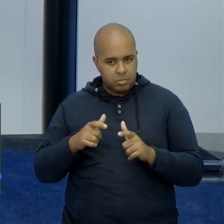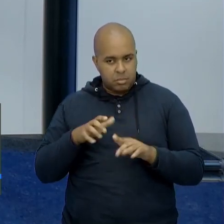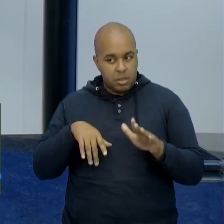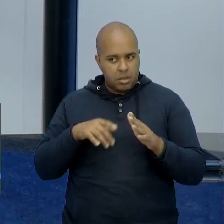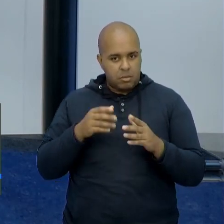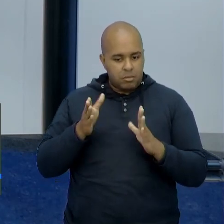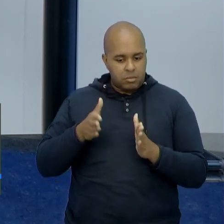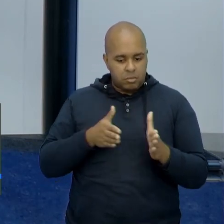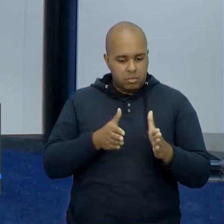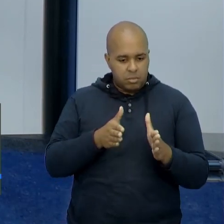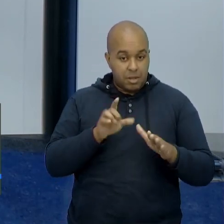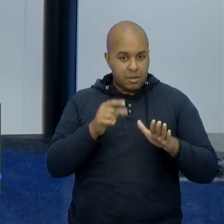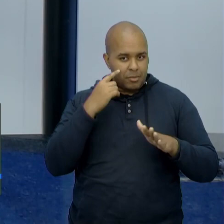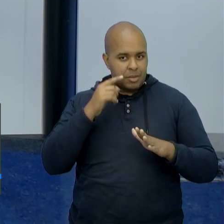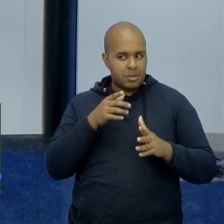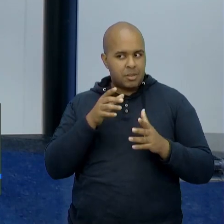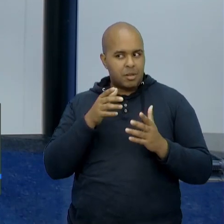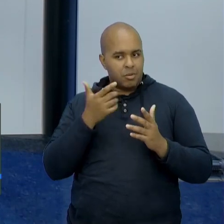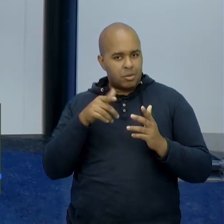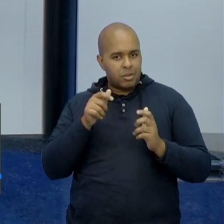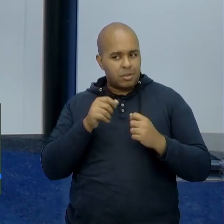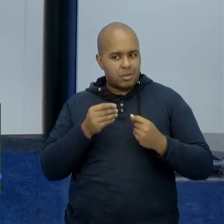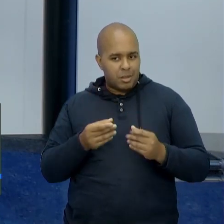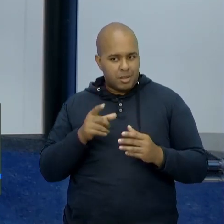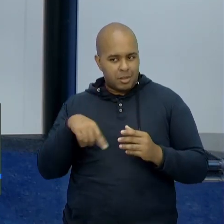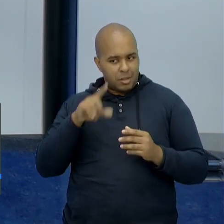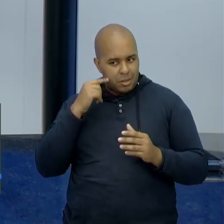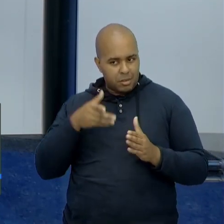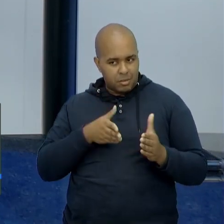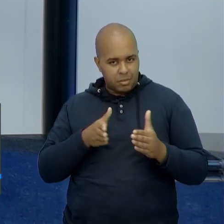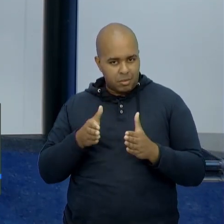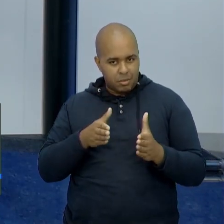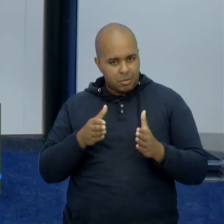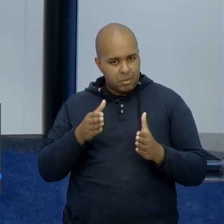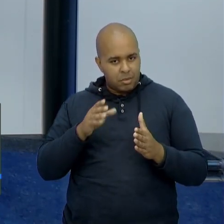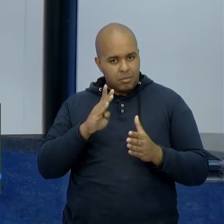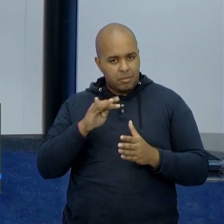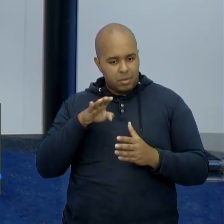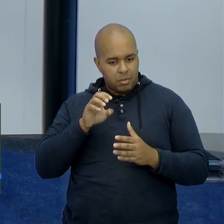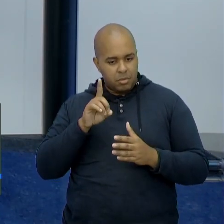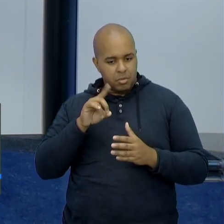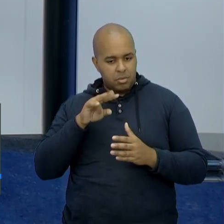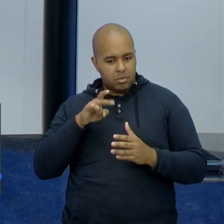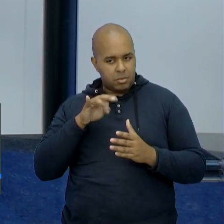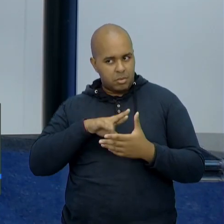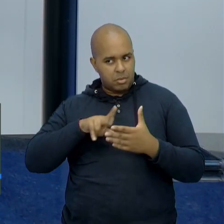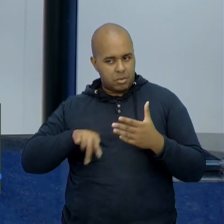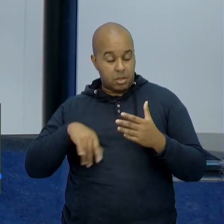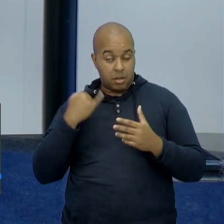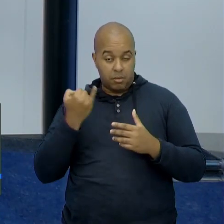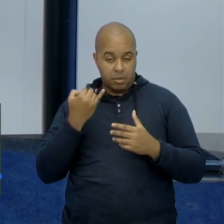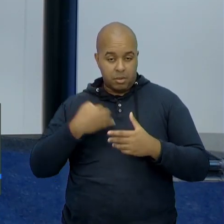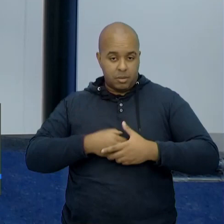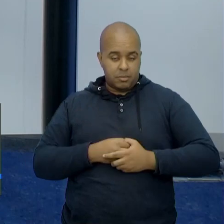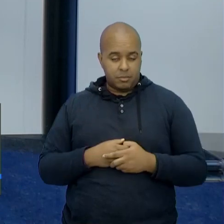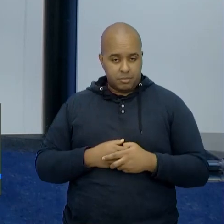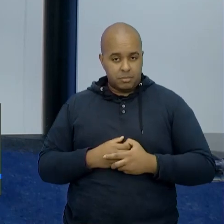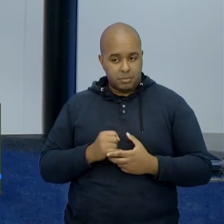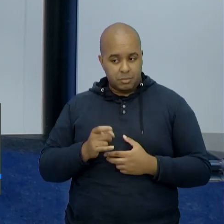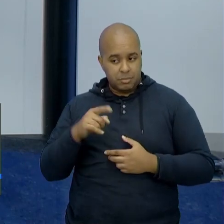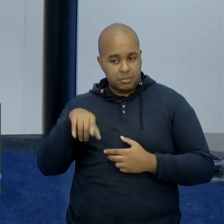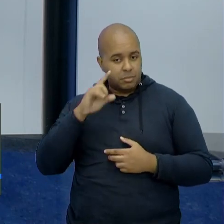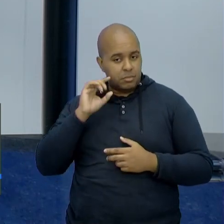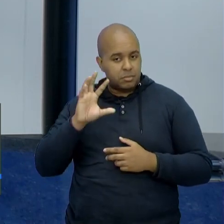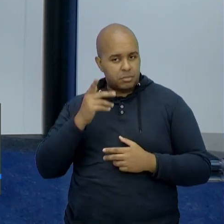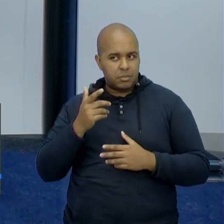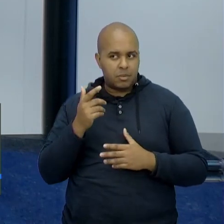numa trajetória que você permita esses corredores de biodiversidade. É super importante. E se isso vai